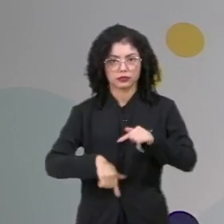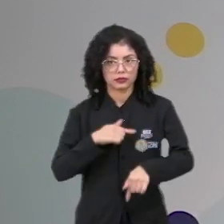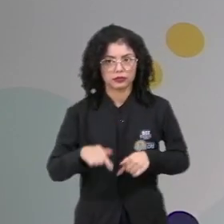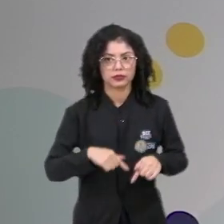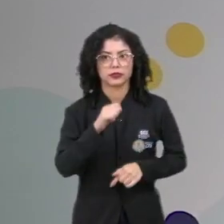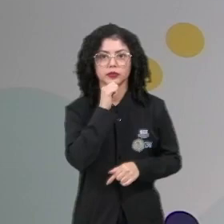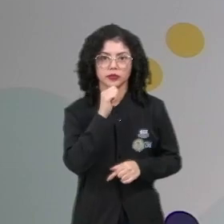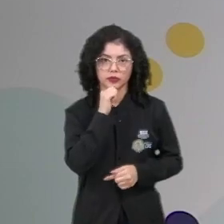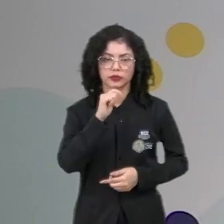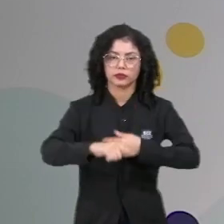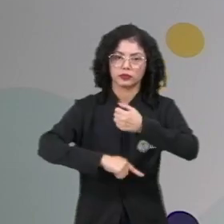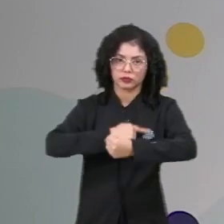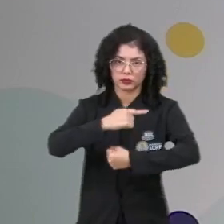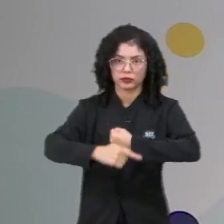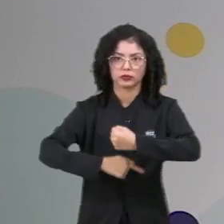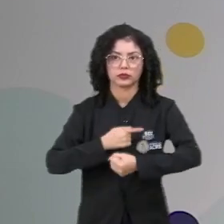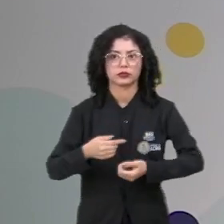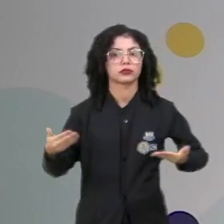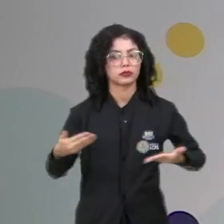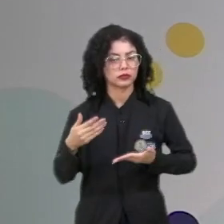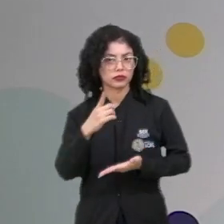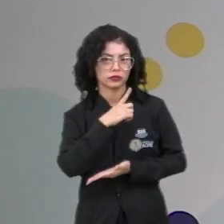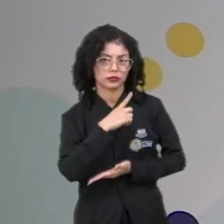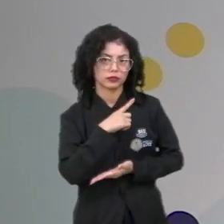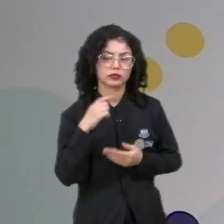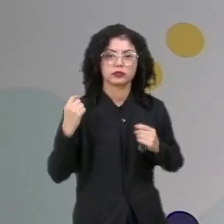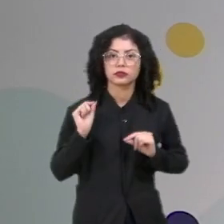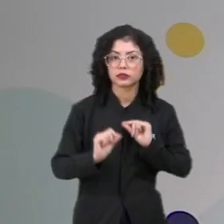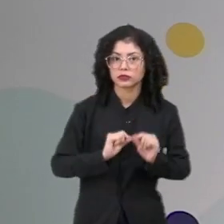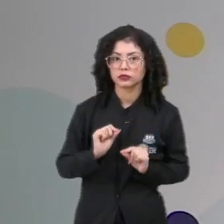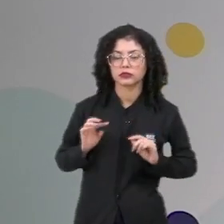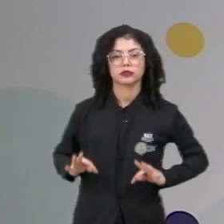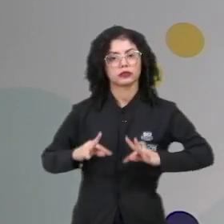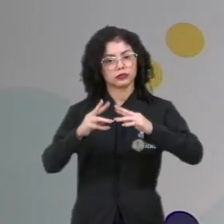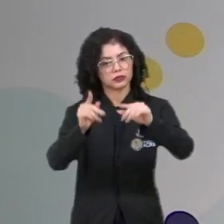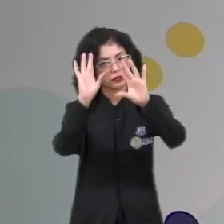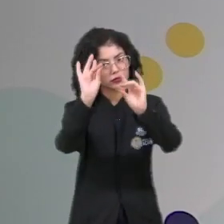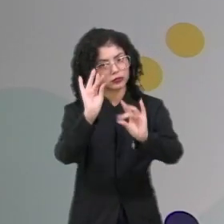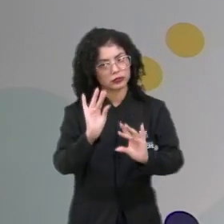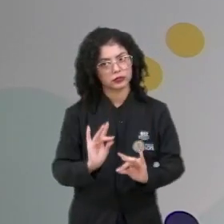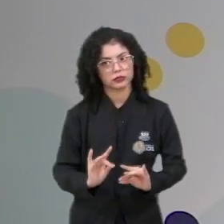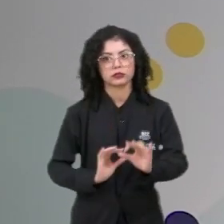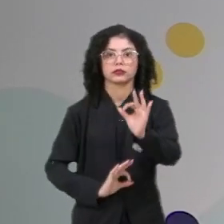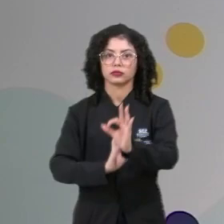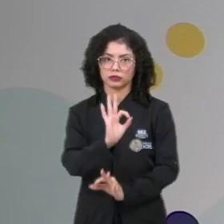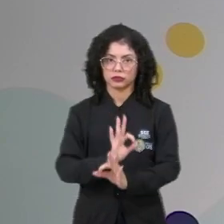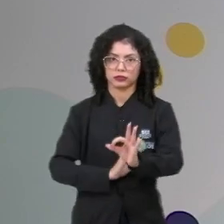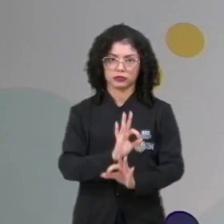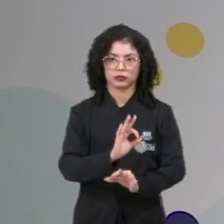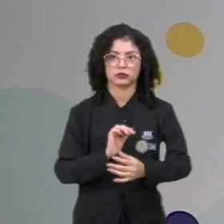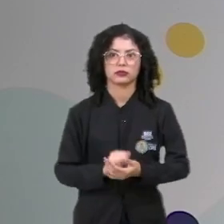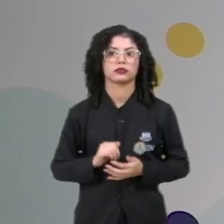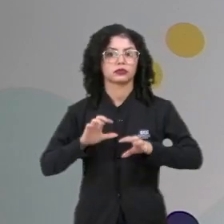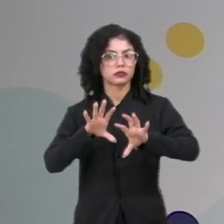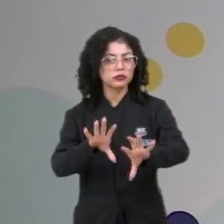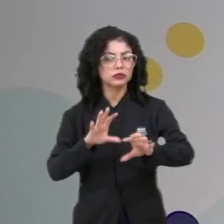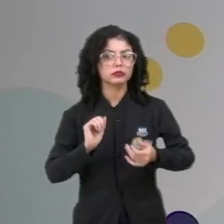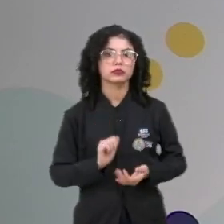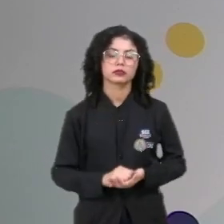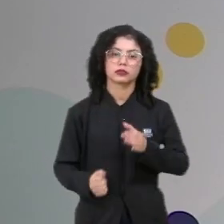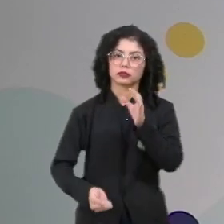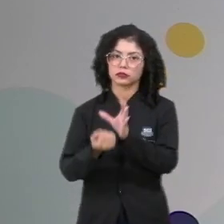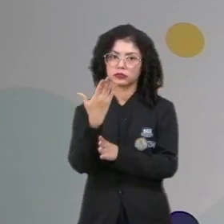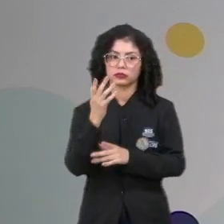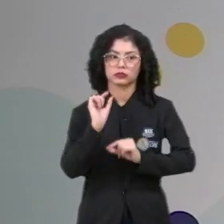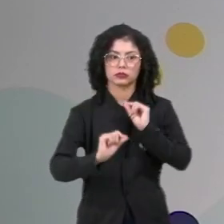e também átomos. E houve aí essa necessidade, toda essa organização. Dessa forma,